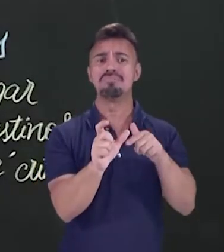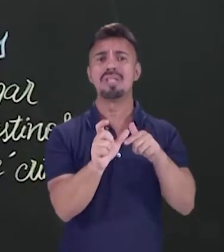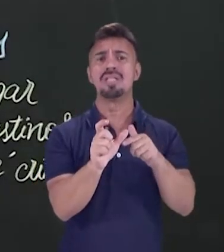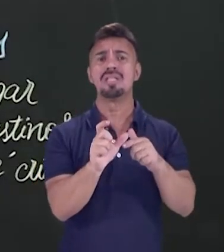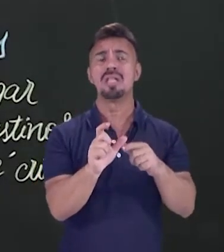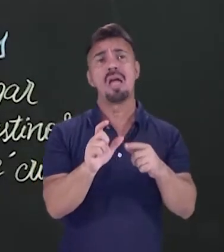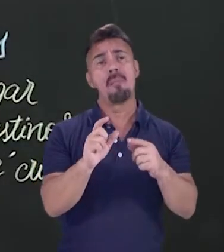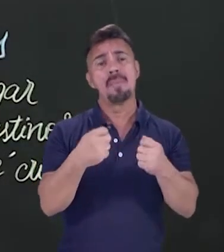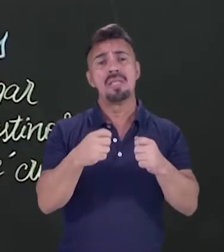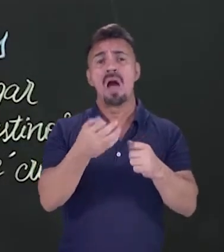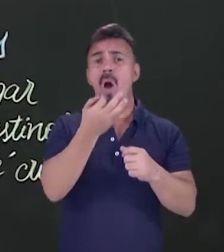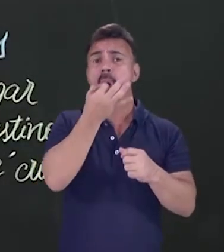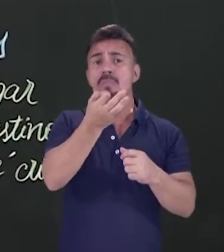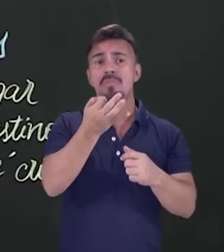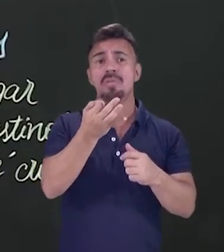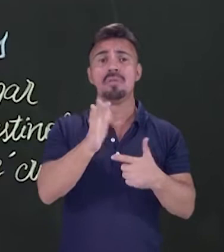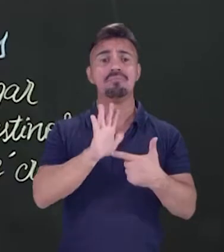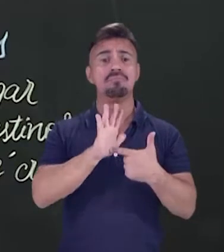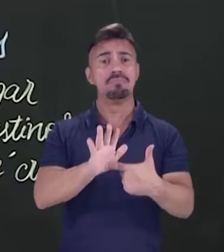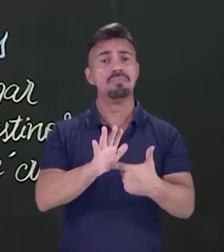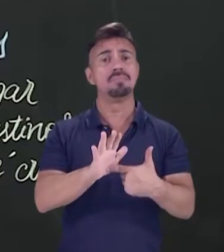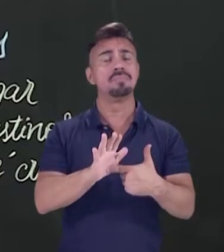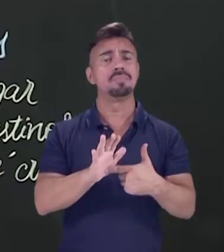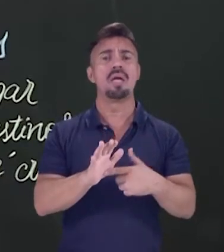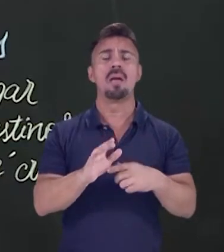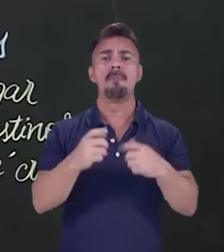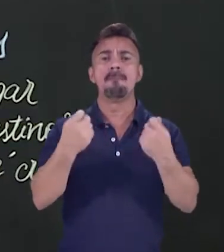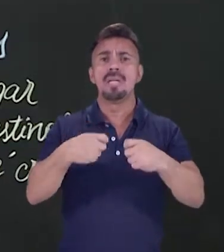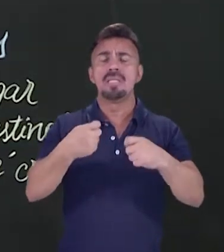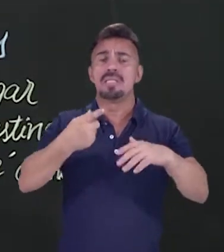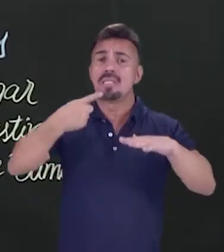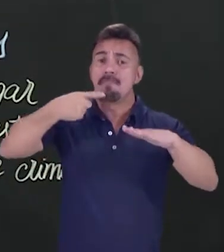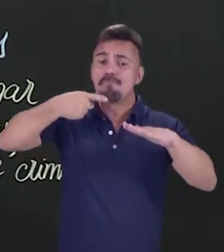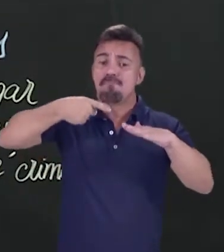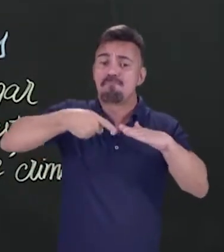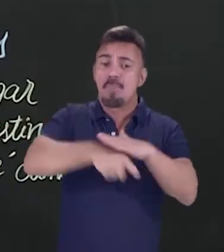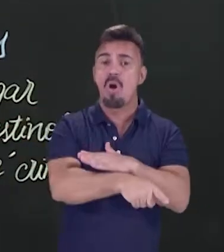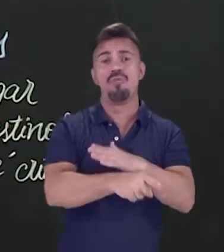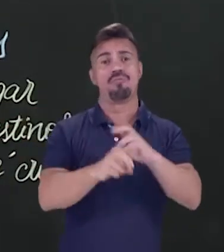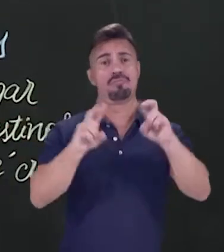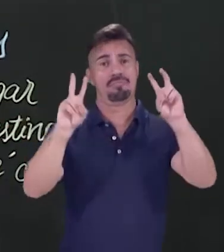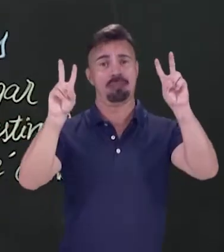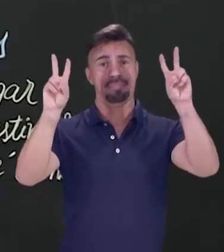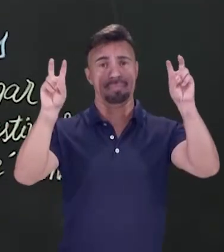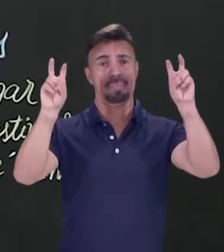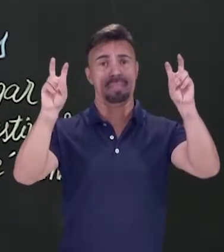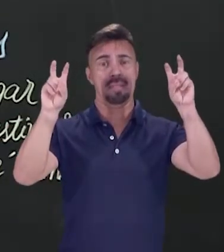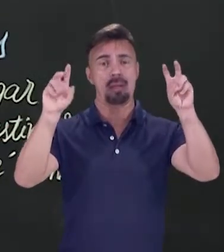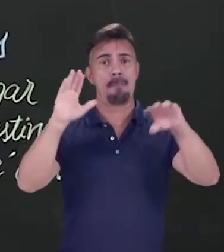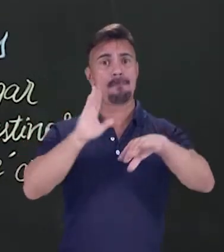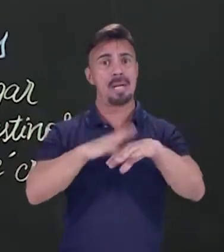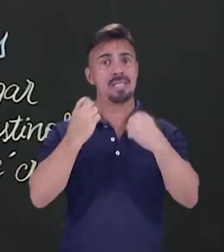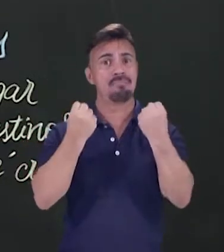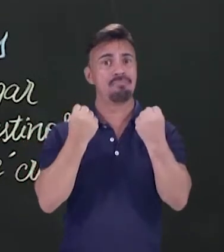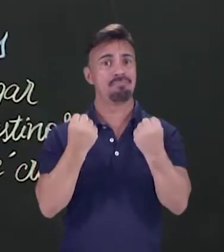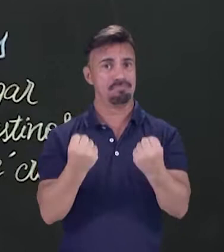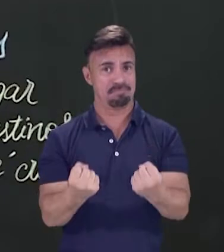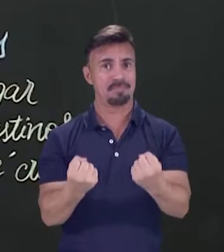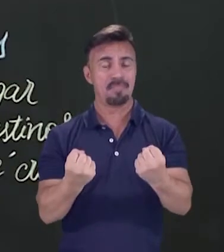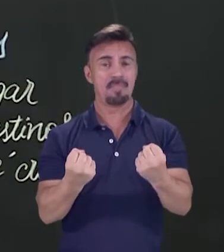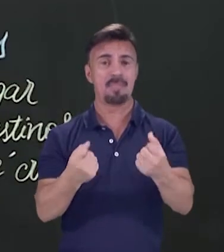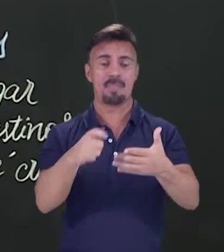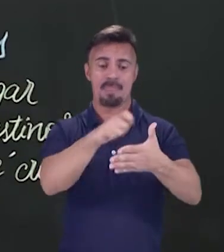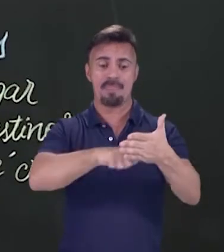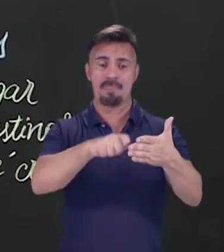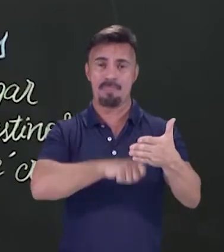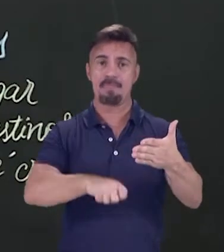manifestando opiniões, embora seja um sinal de uma opinião. É preciso mergulhar no tema, é preciso mergulhar nesse assunto e conseguir escrever um